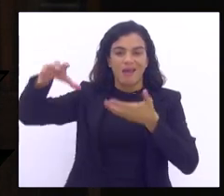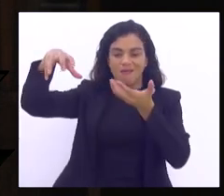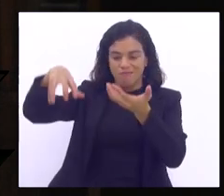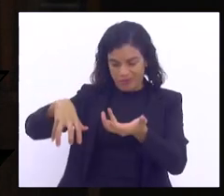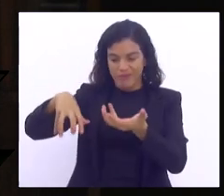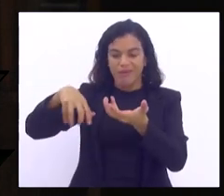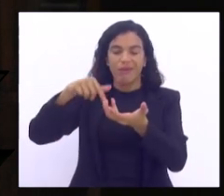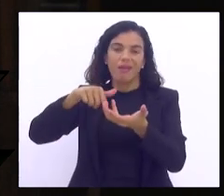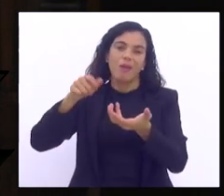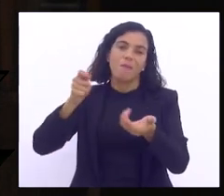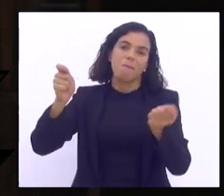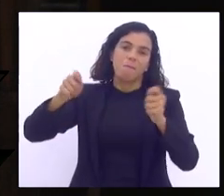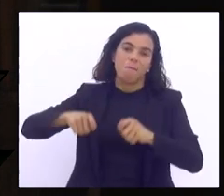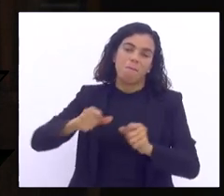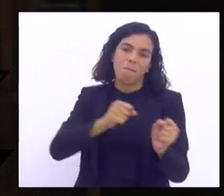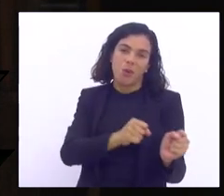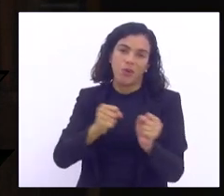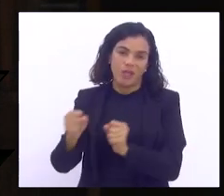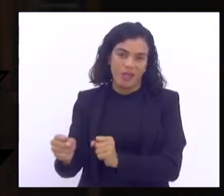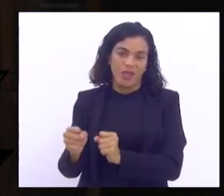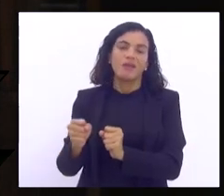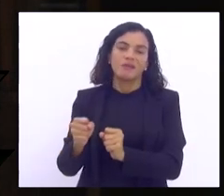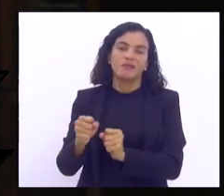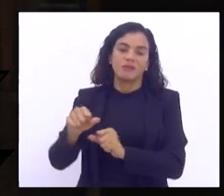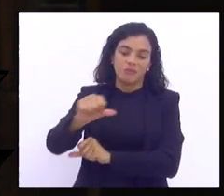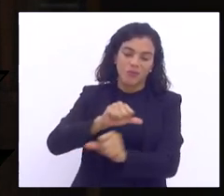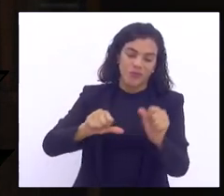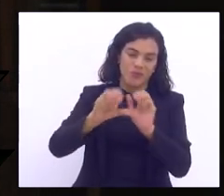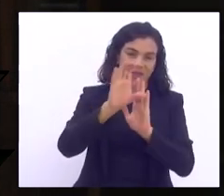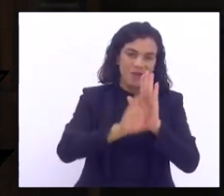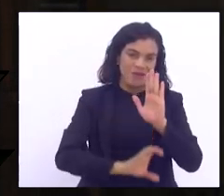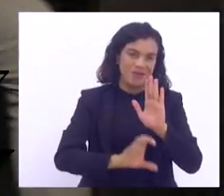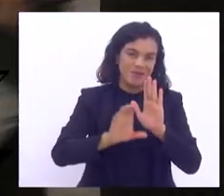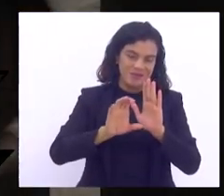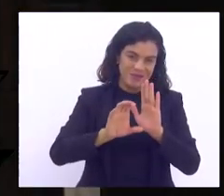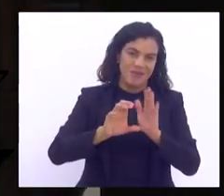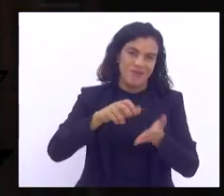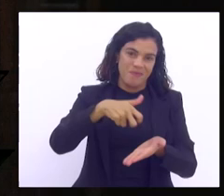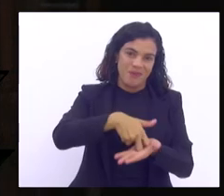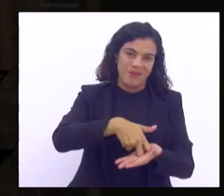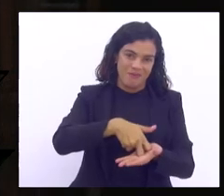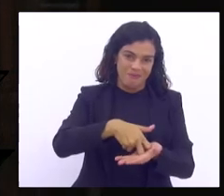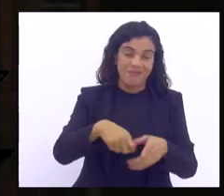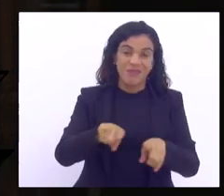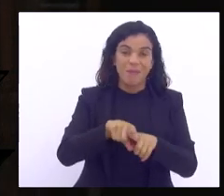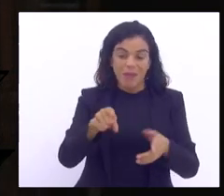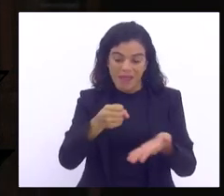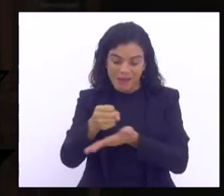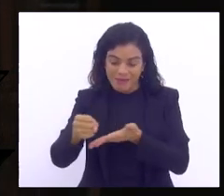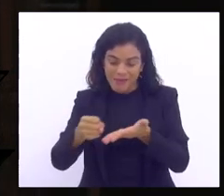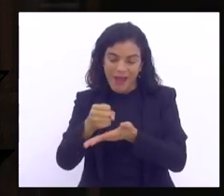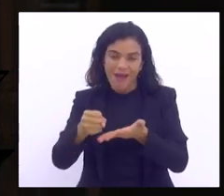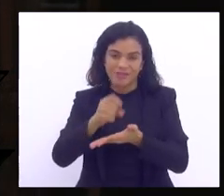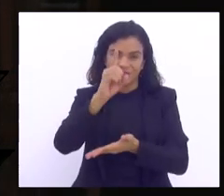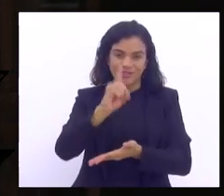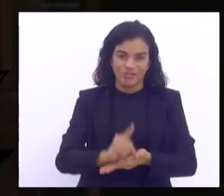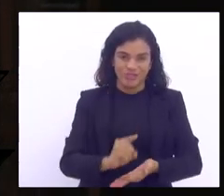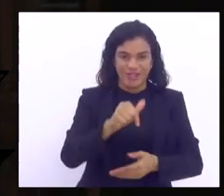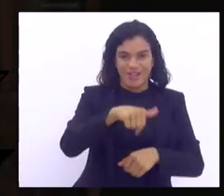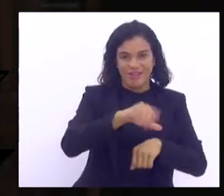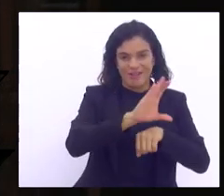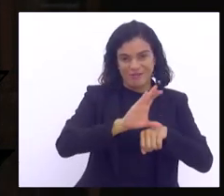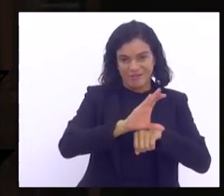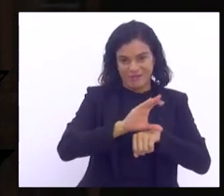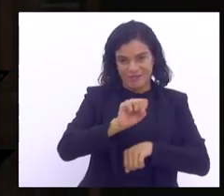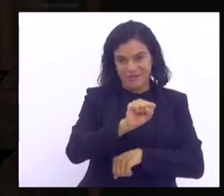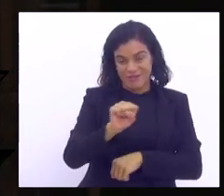povo, teria o poder legal de modificar a Constituição nos seus preceitos fundamentais.